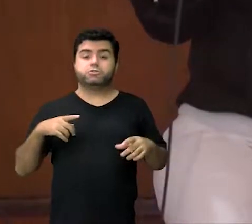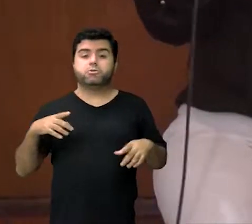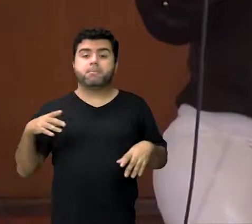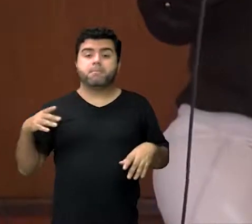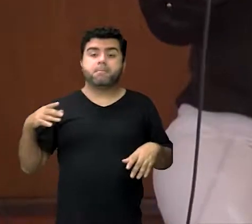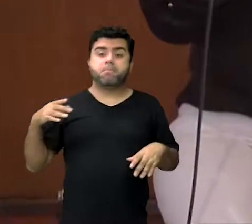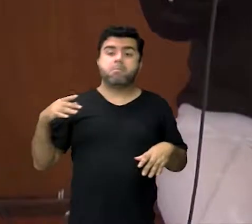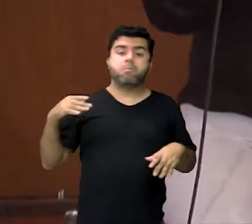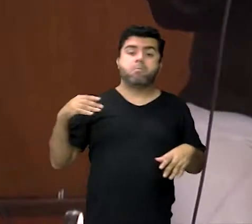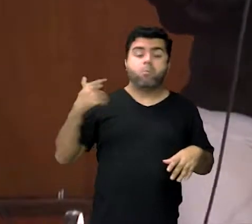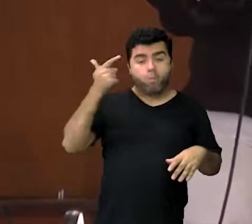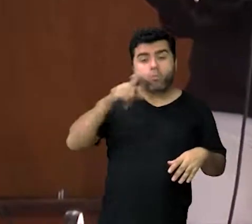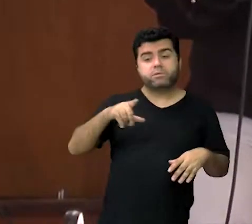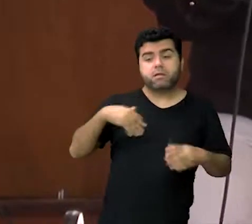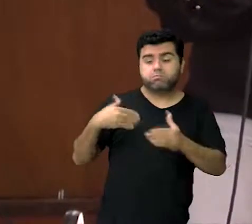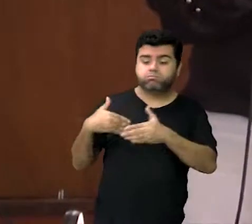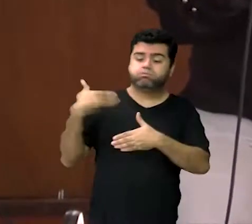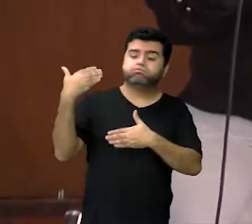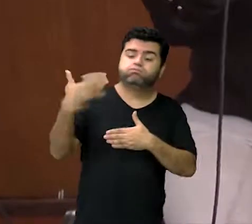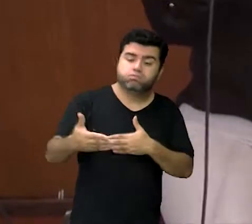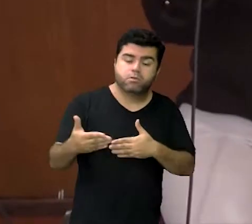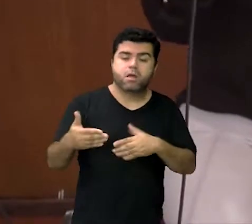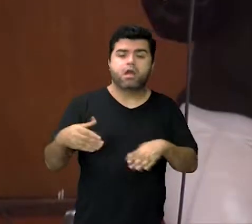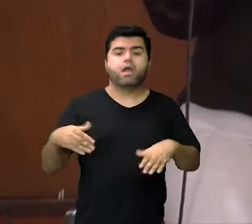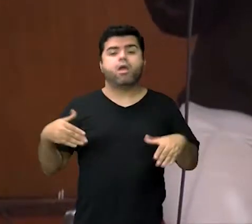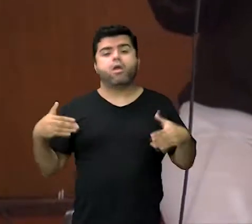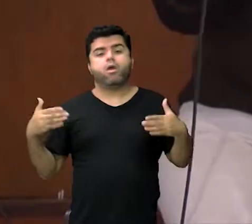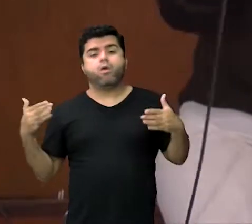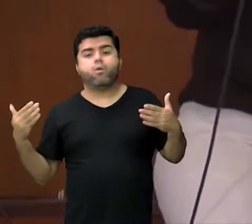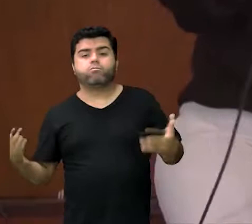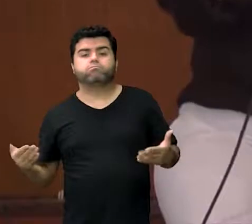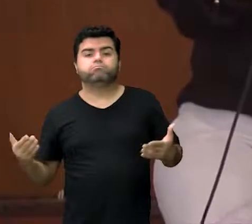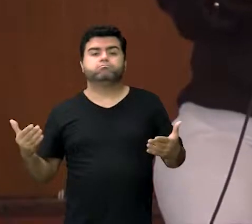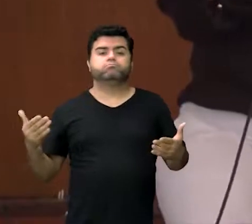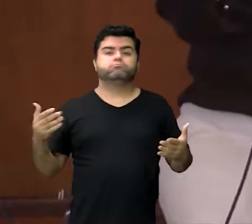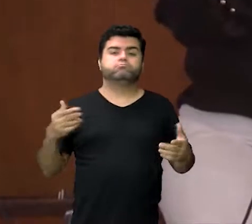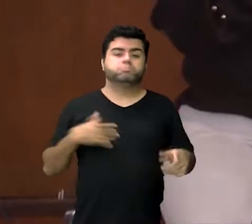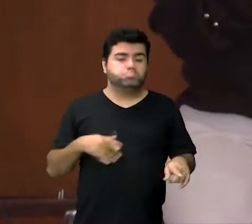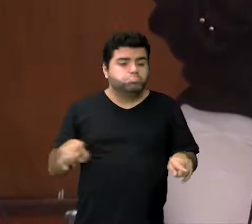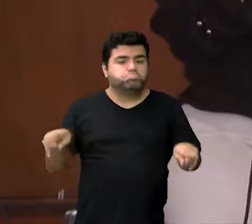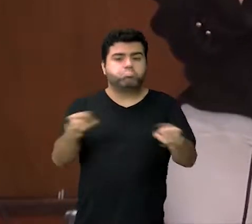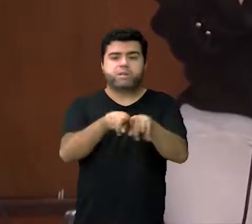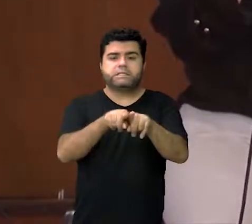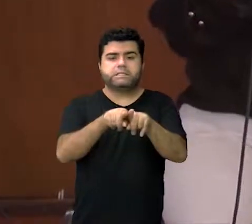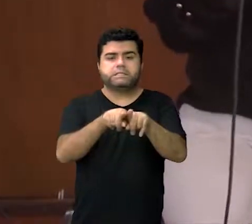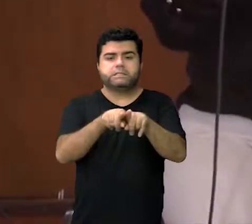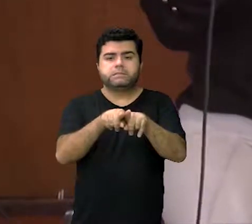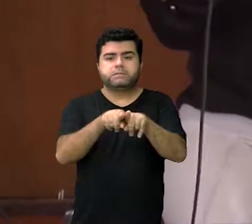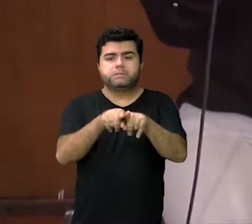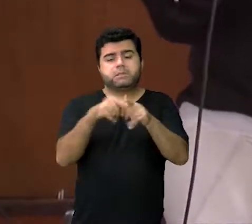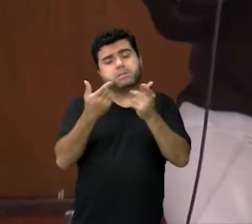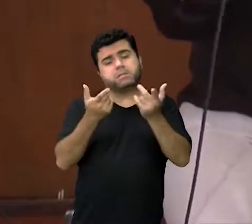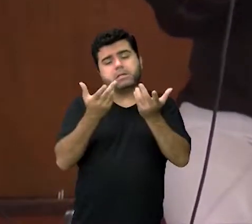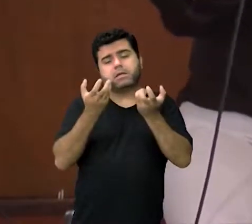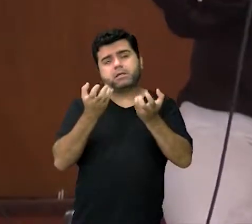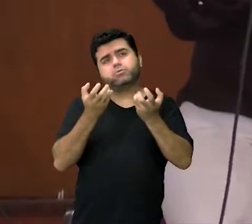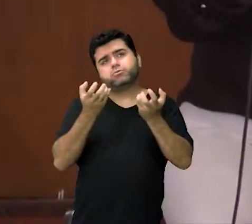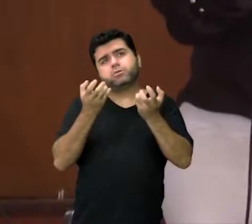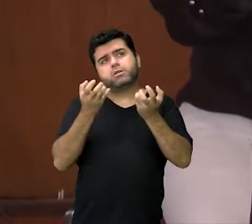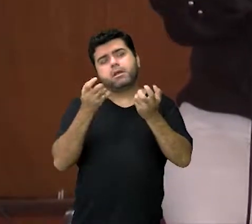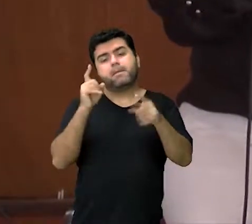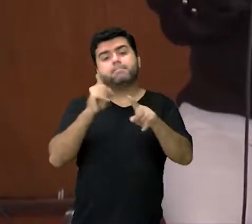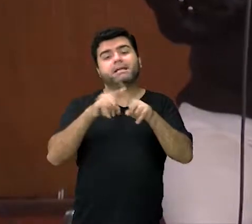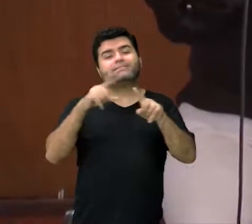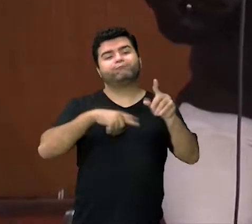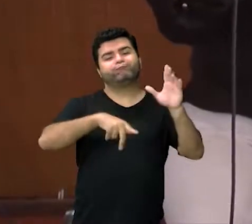conquistar algumas coisas, se não por meio, eu acho que de parceria, que é o que nós gostaríamos, mas eu acho que pelo instrumento da